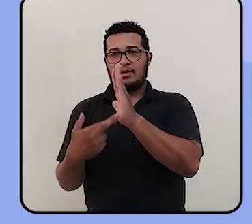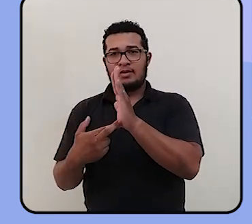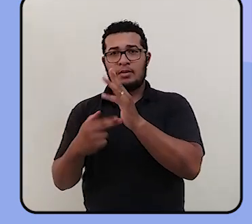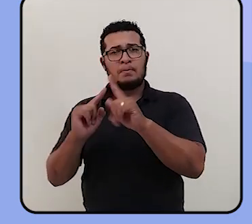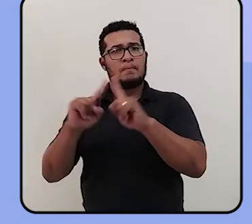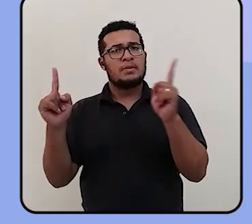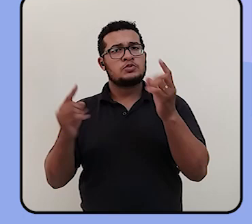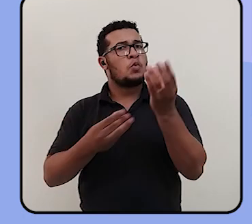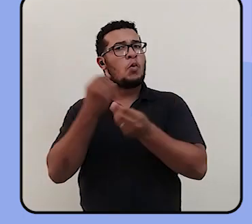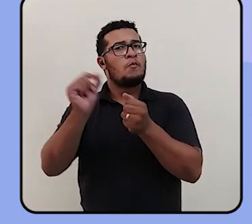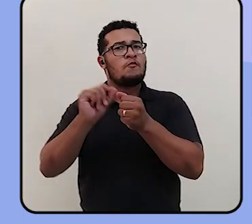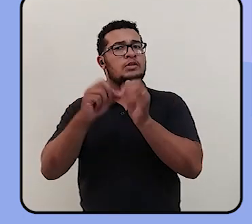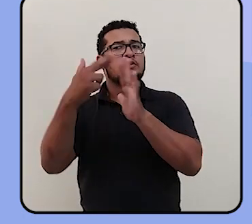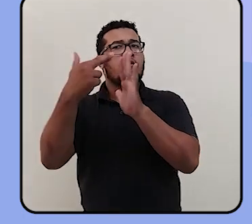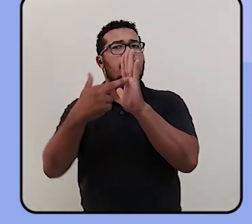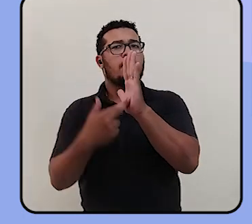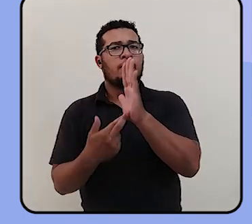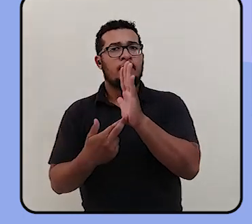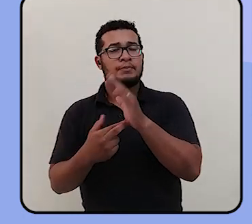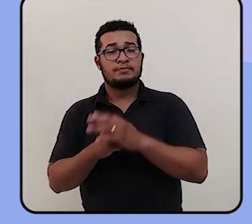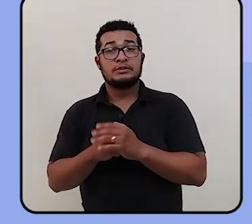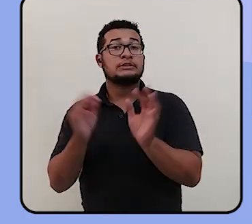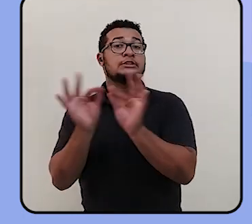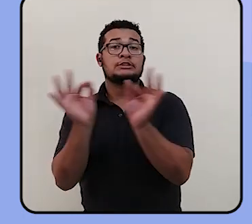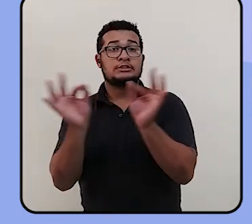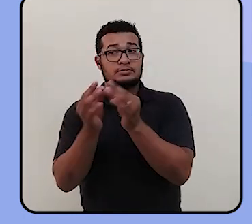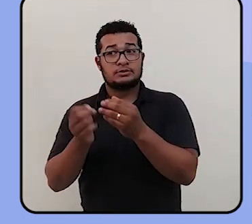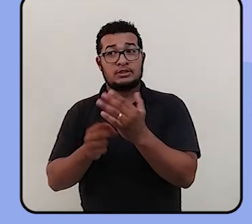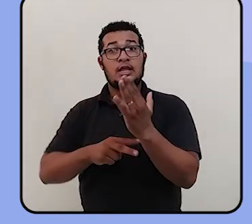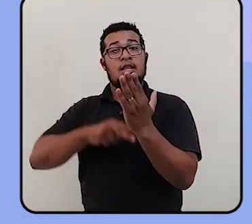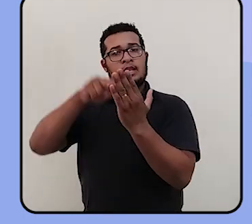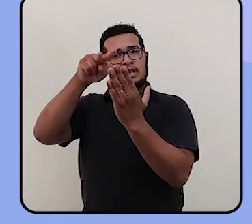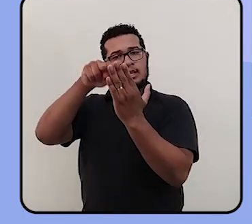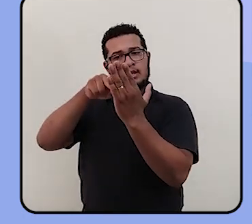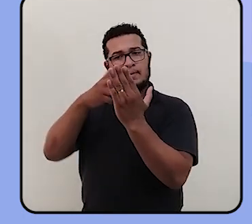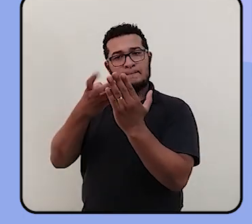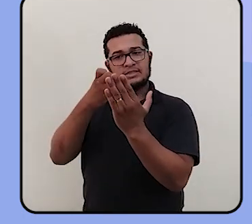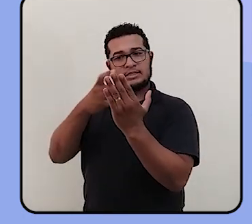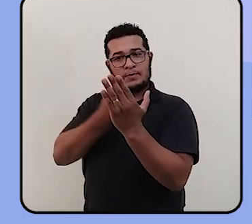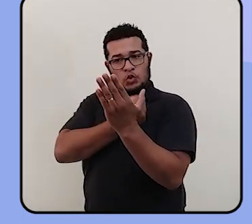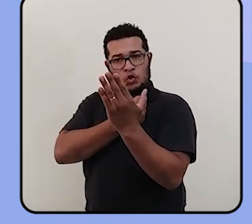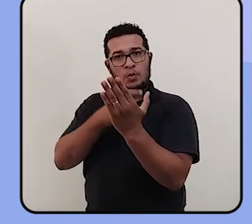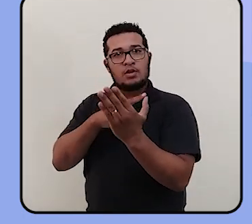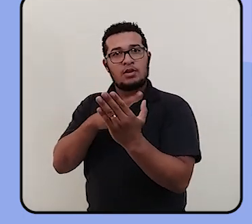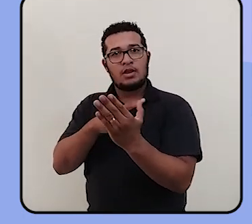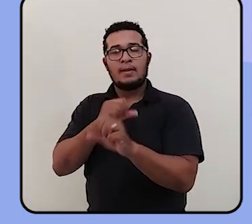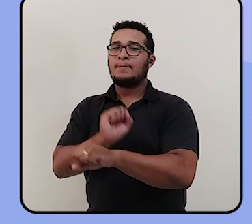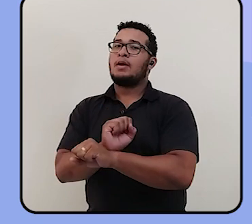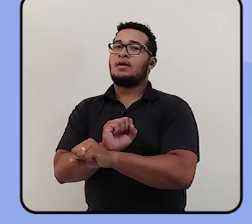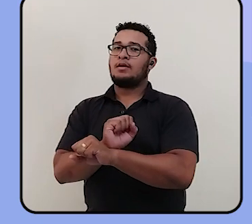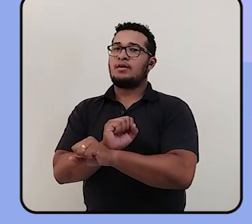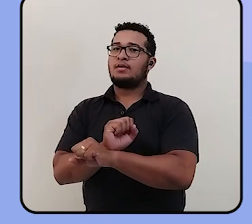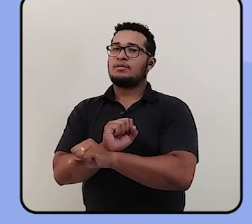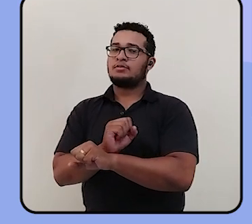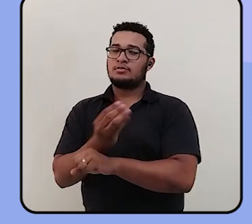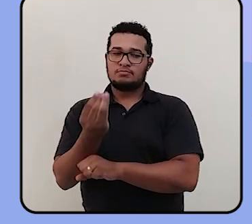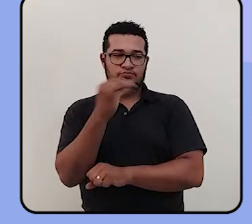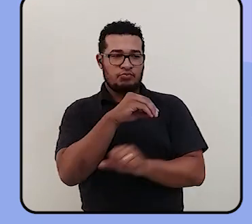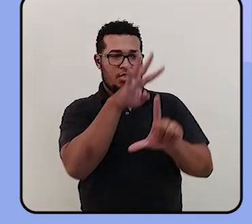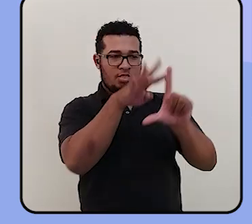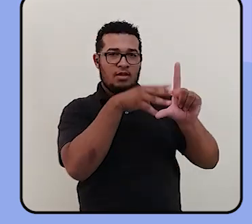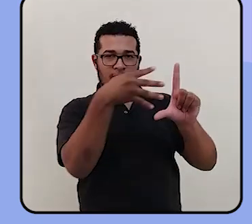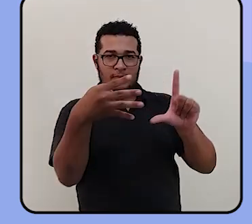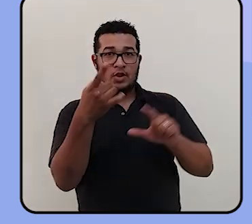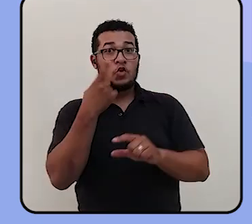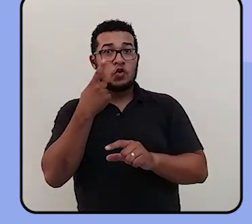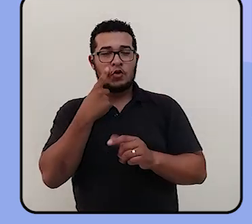Bom, como é que nós vamos fazer isso? Basta você ler e, na medida que aparecerem números, você dá uma parada e